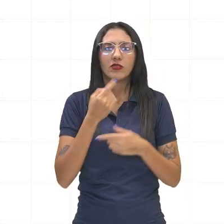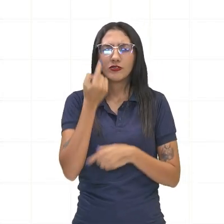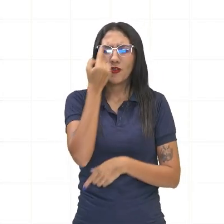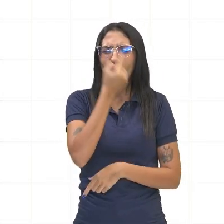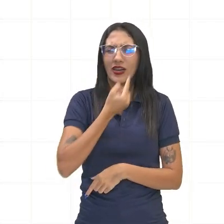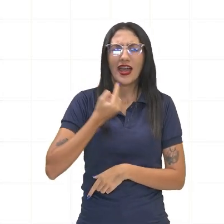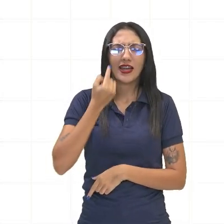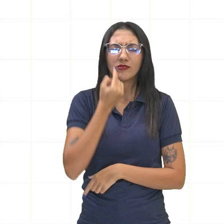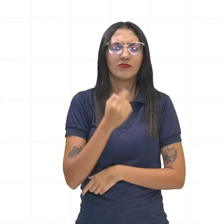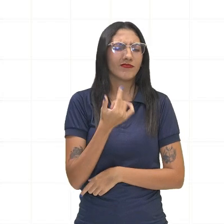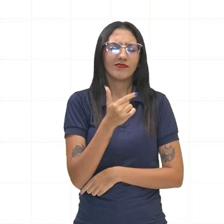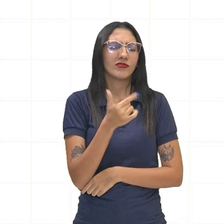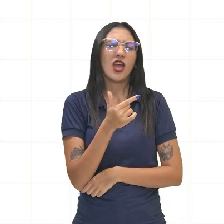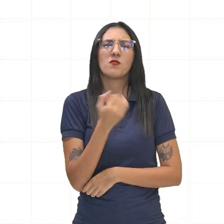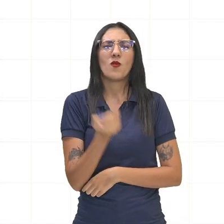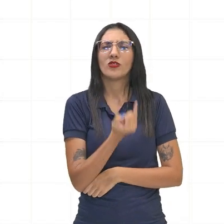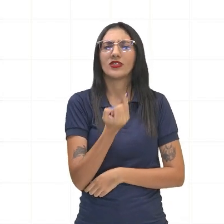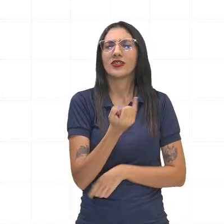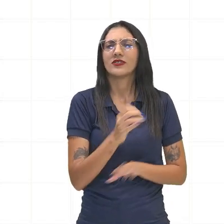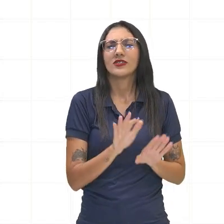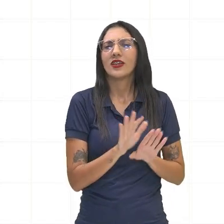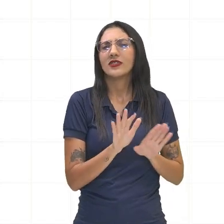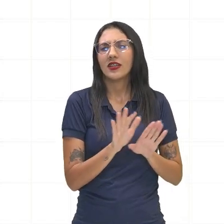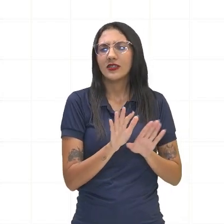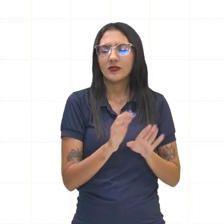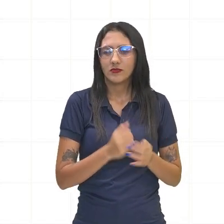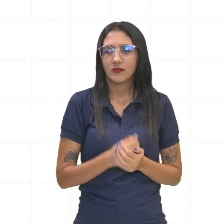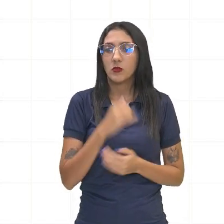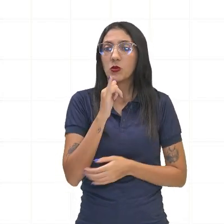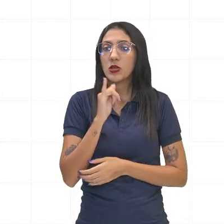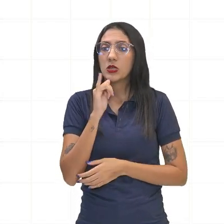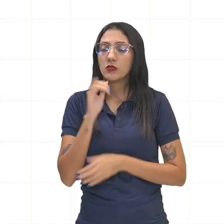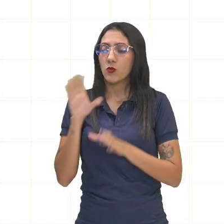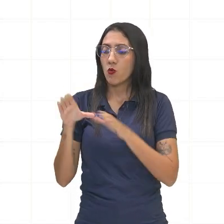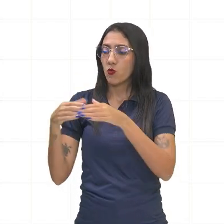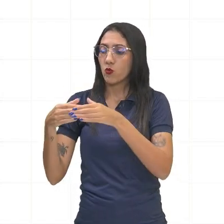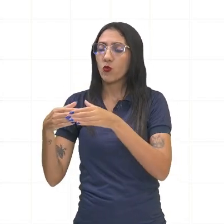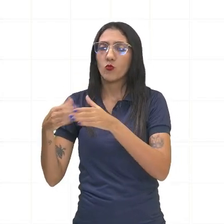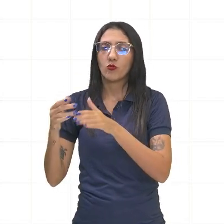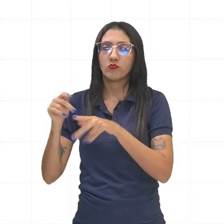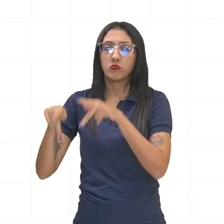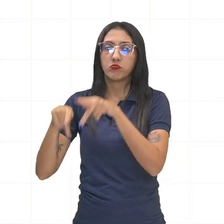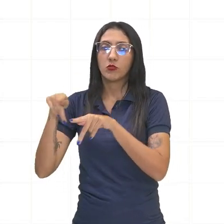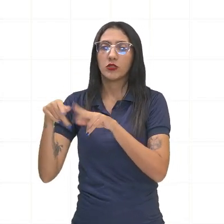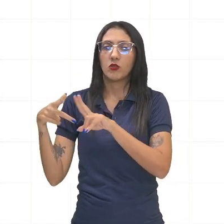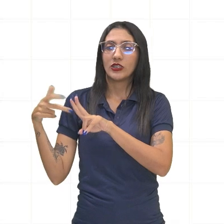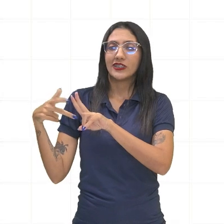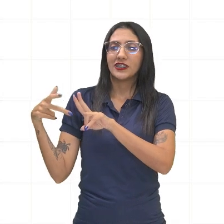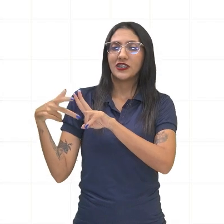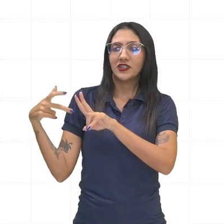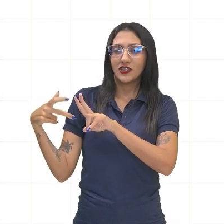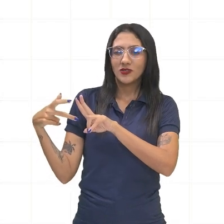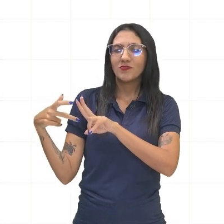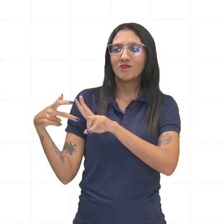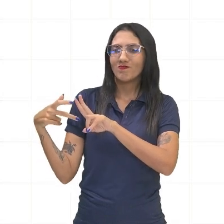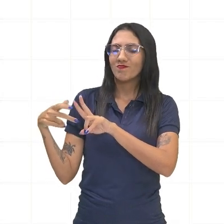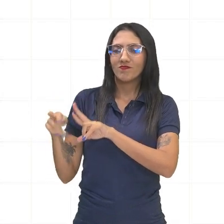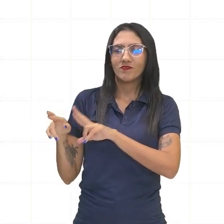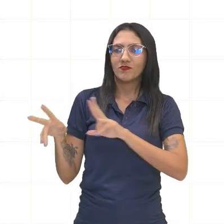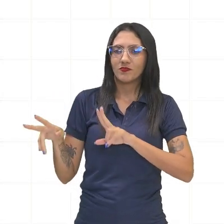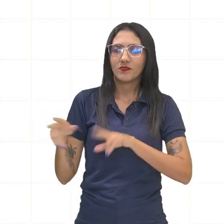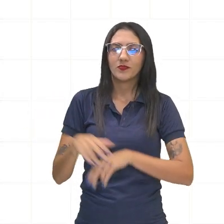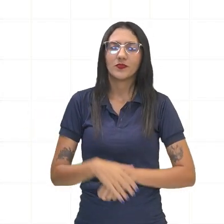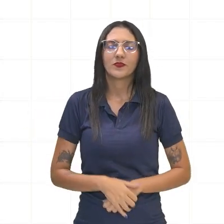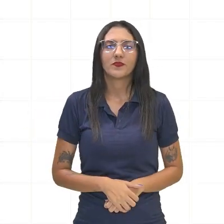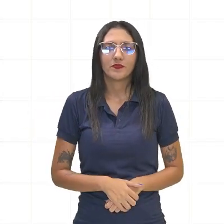são importantes, como os grupos indígenas da América. Então, você já percebe o quê?